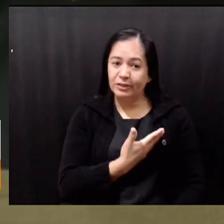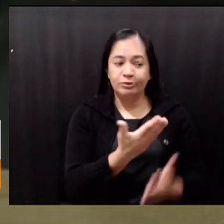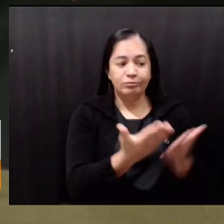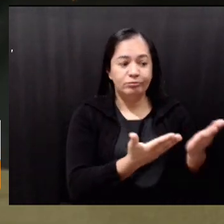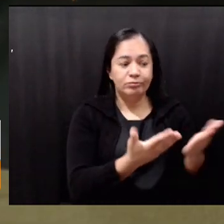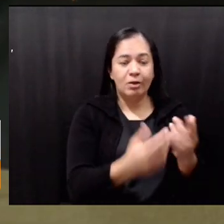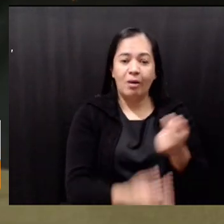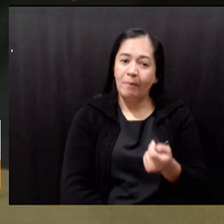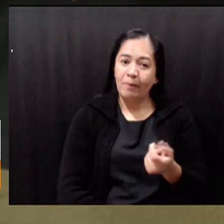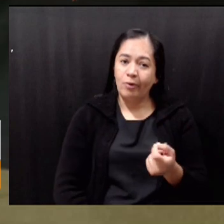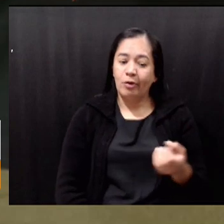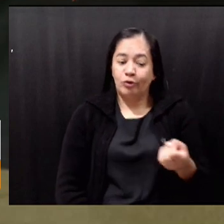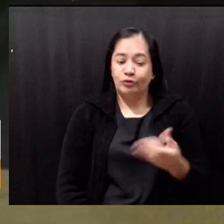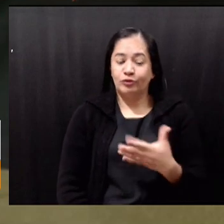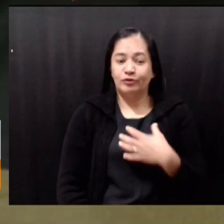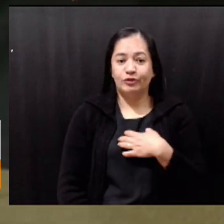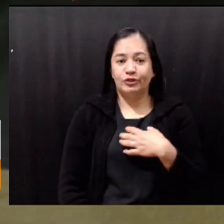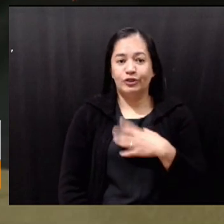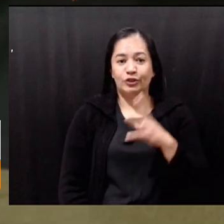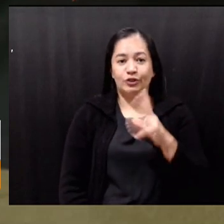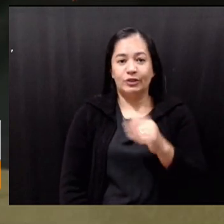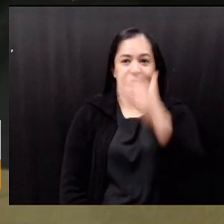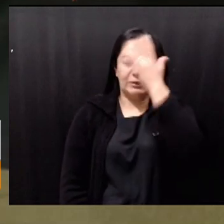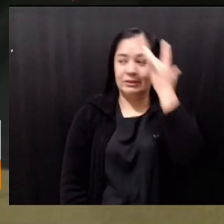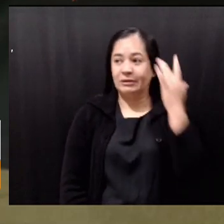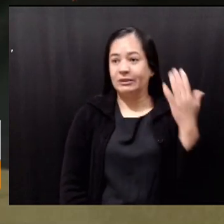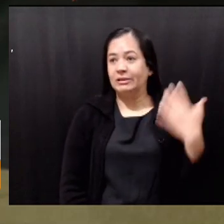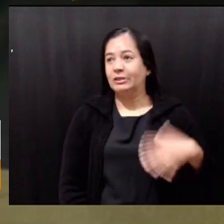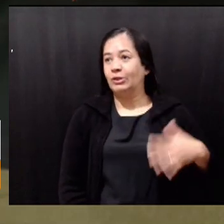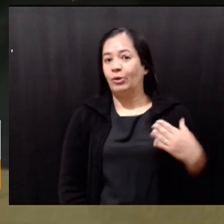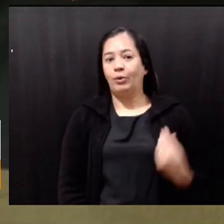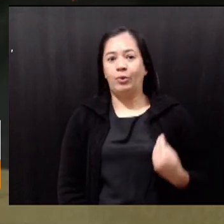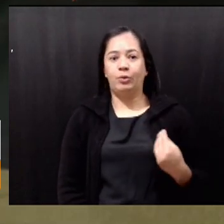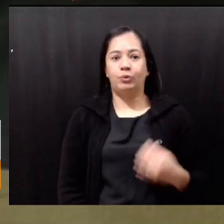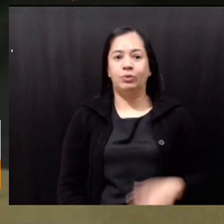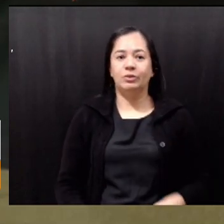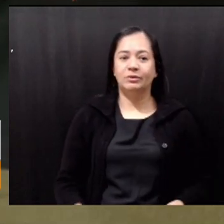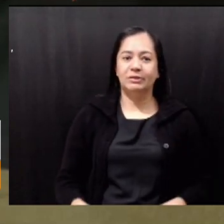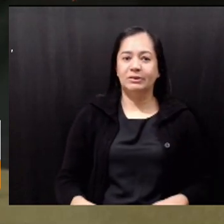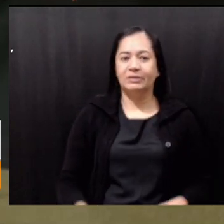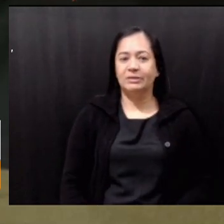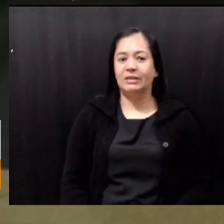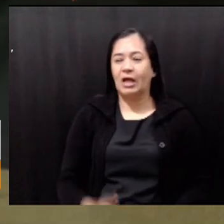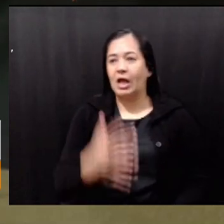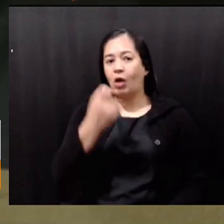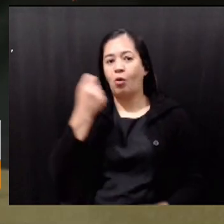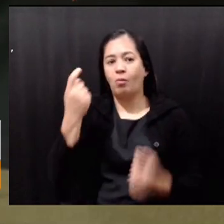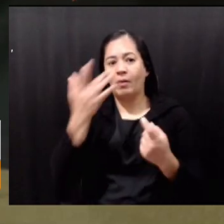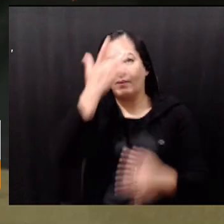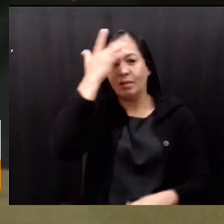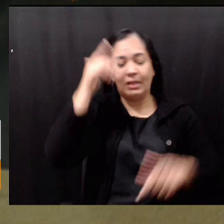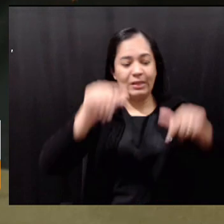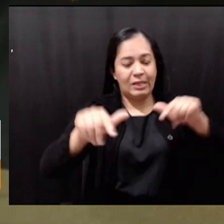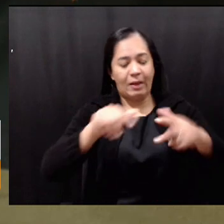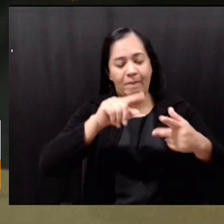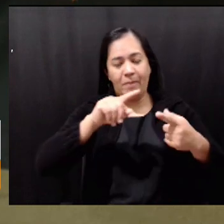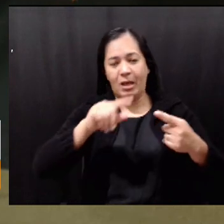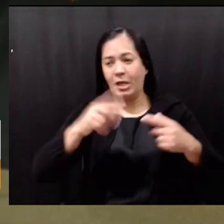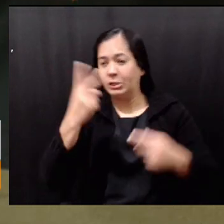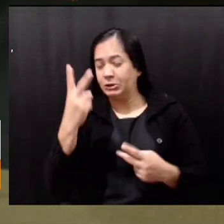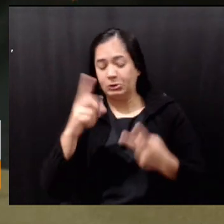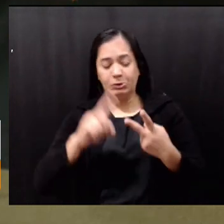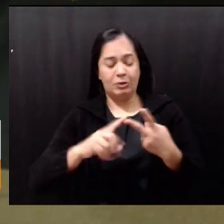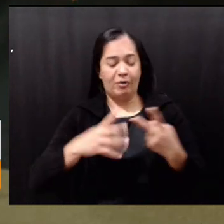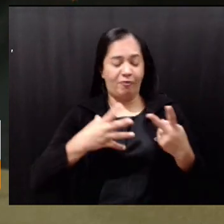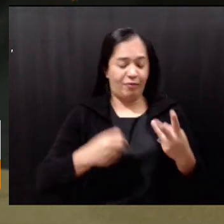era, né? Todo mundo correndo, tecnologia, trabalho. Tem gente que trabalha em 2, 3 empregos, é filho, é casa, é tudo, e aí você tem que